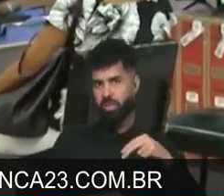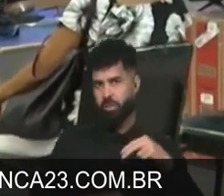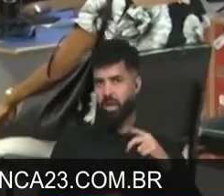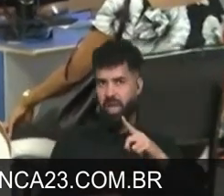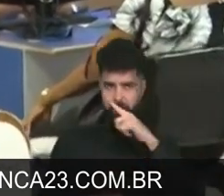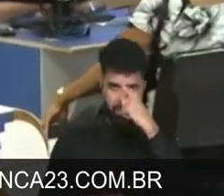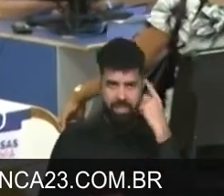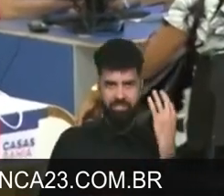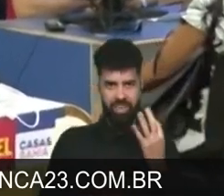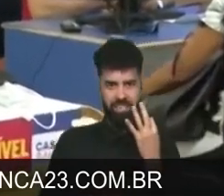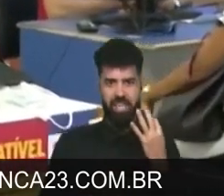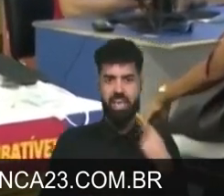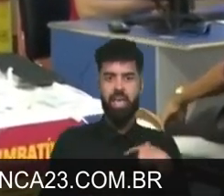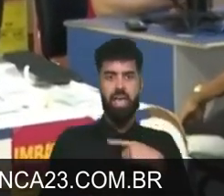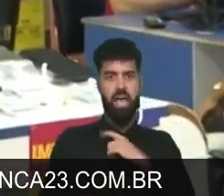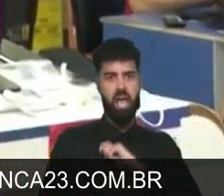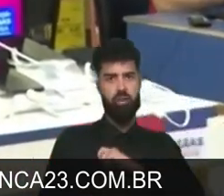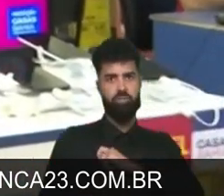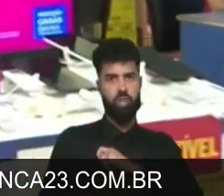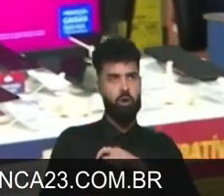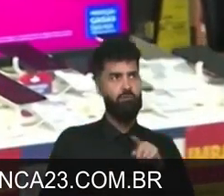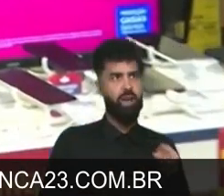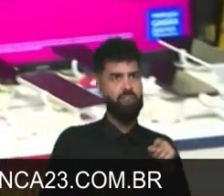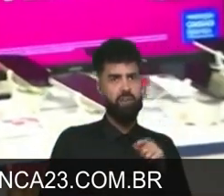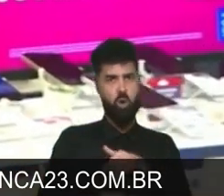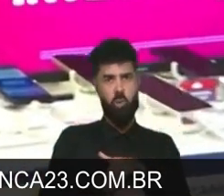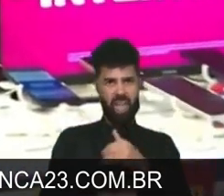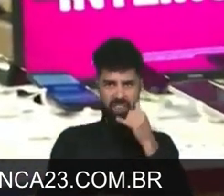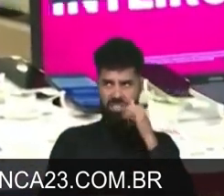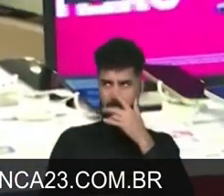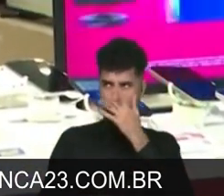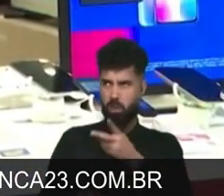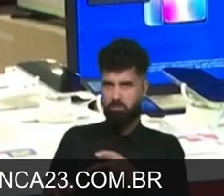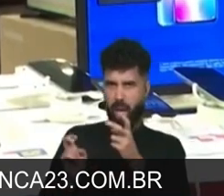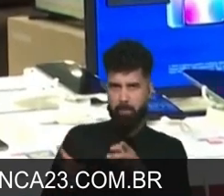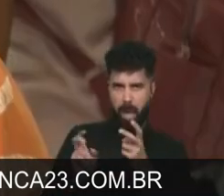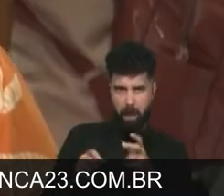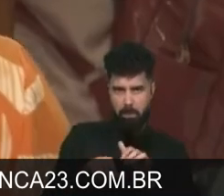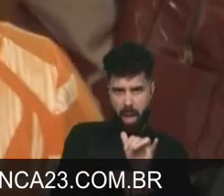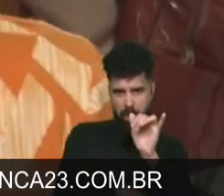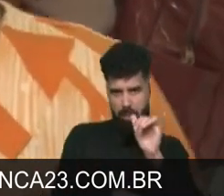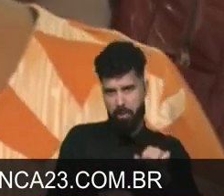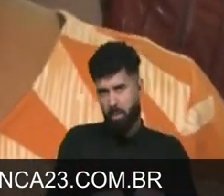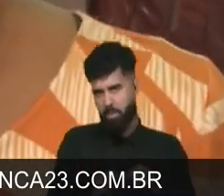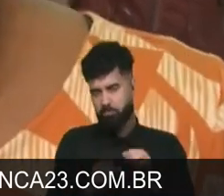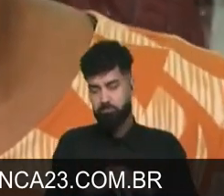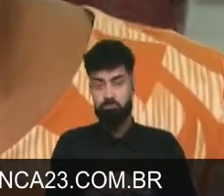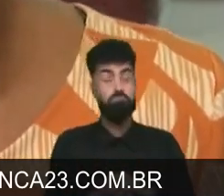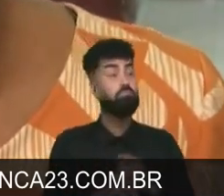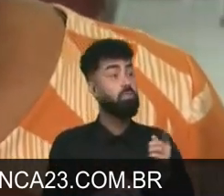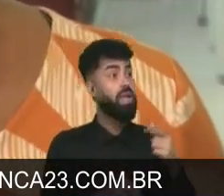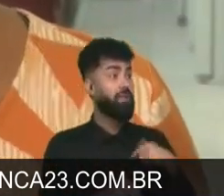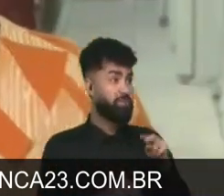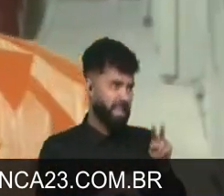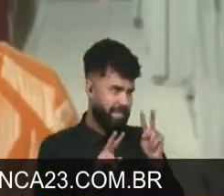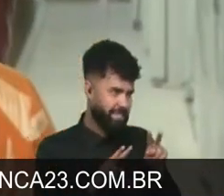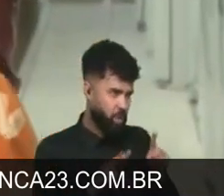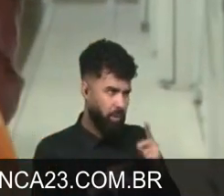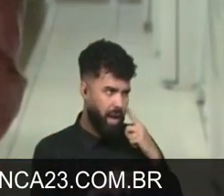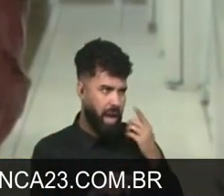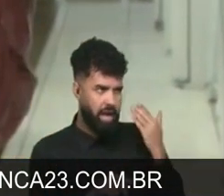de fiscalização vão às ruas com o objetivo de coibir práticas abusivas. Você fica atenta aos preços para saber se na hora realmente tem